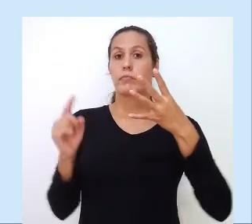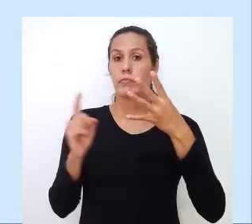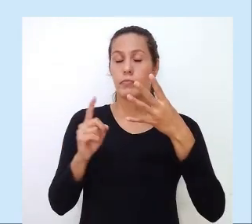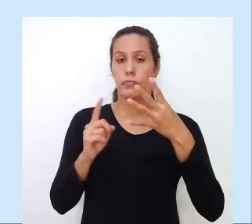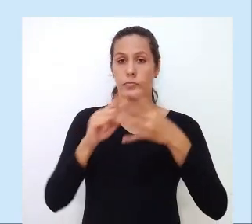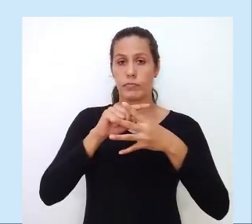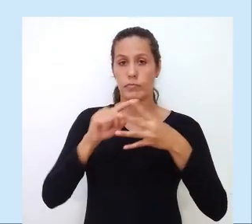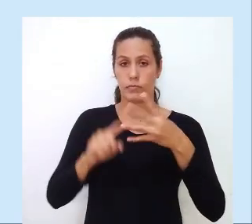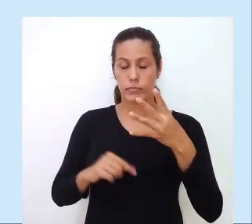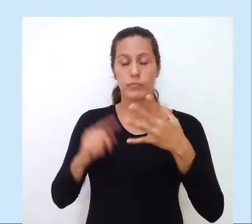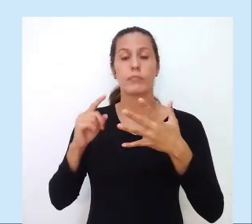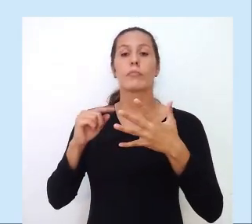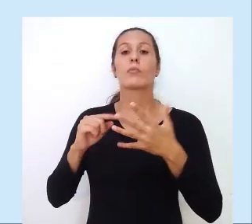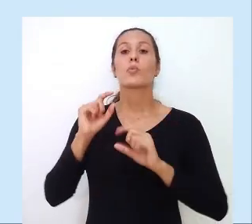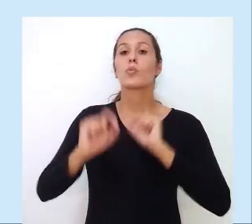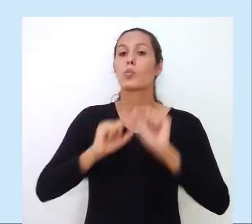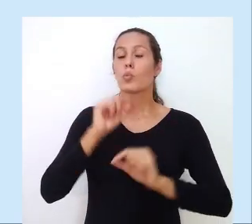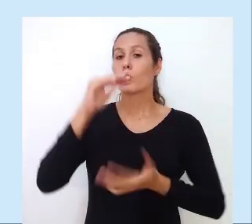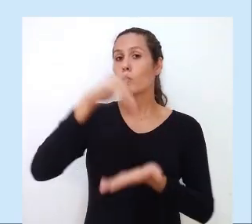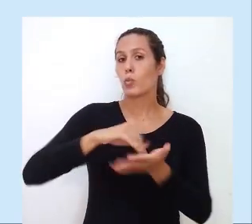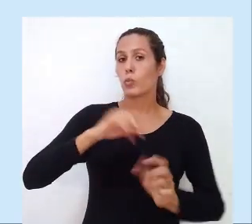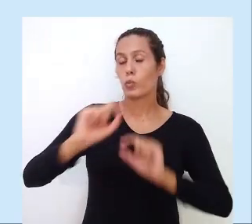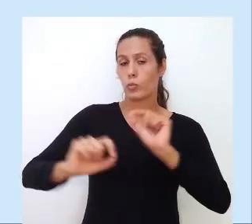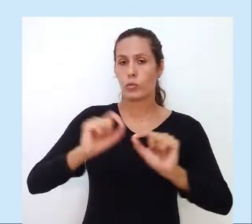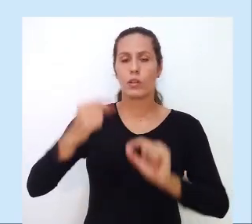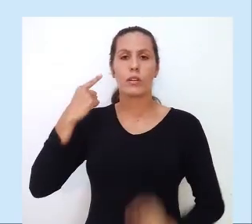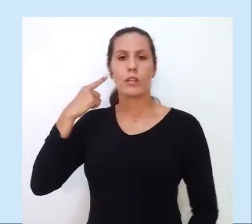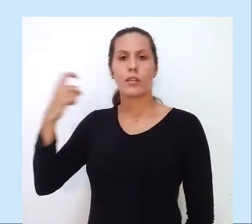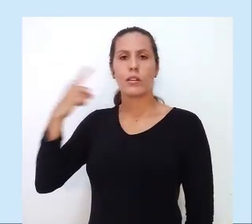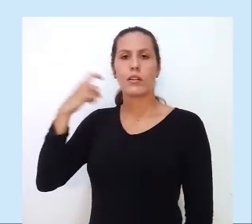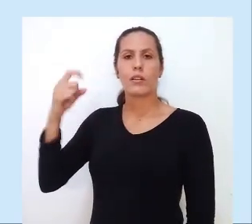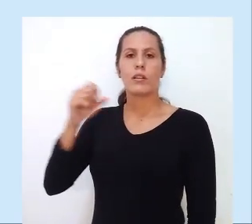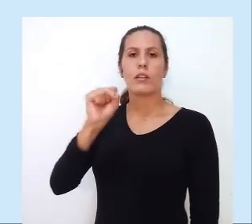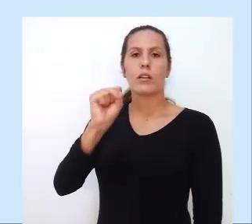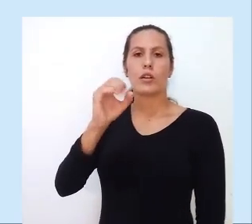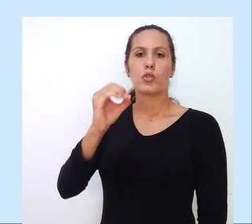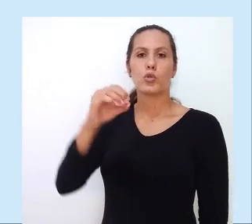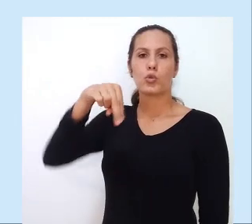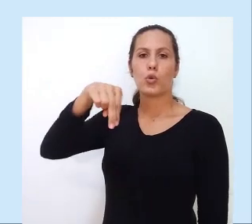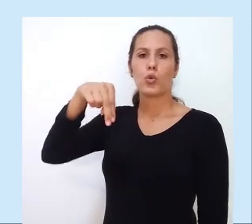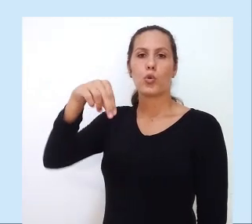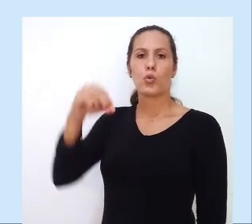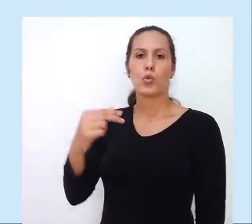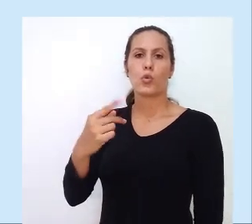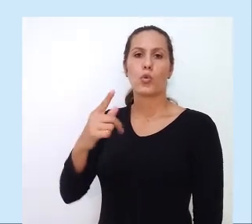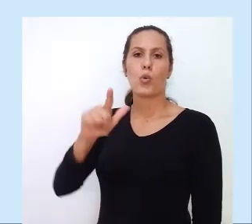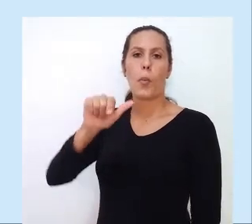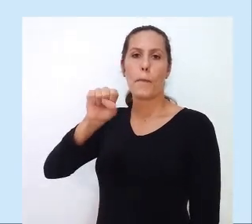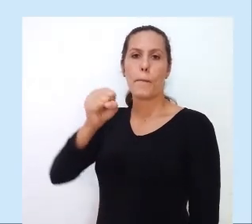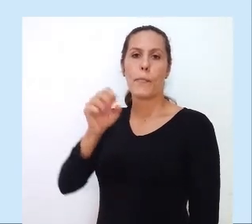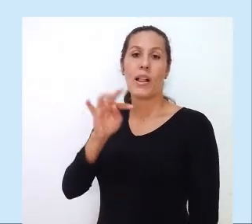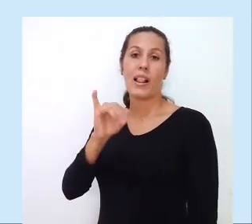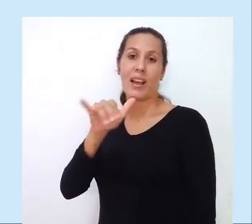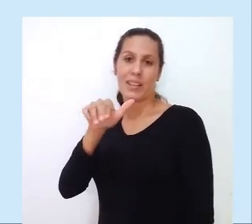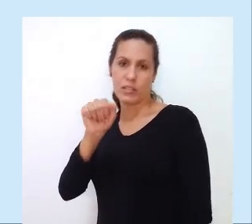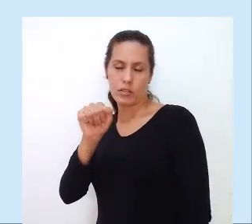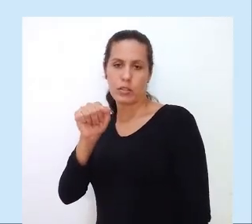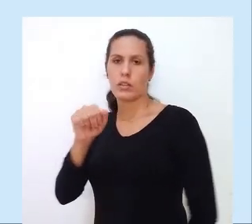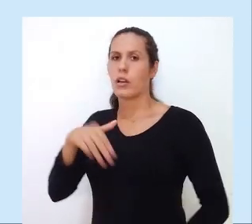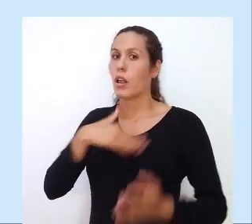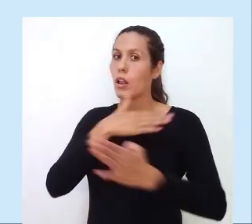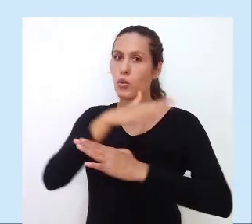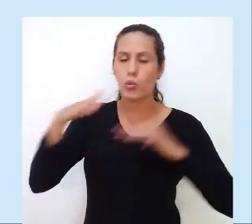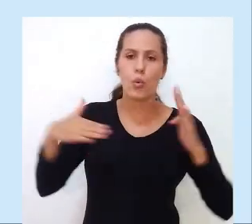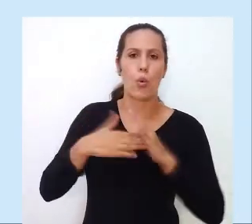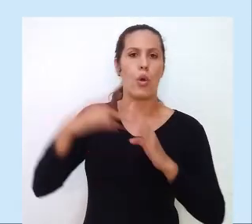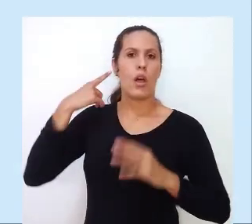por último, a sonoplastia, que é todos os efeitos sonoros que a gente escuta além da